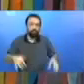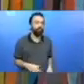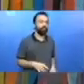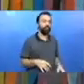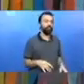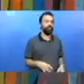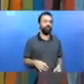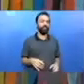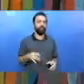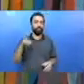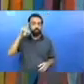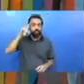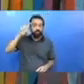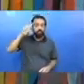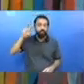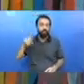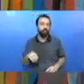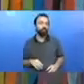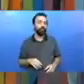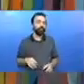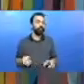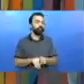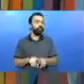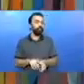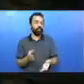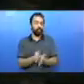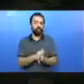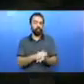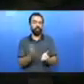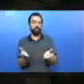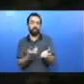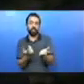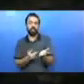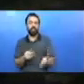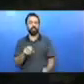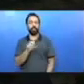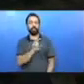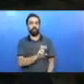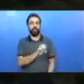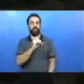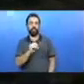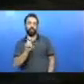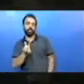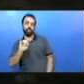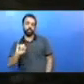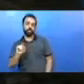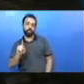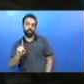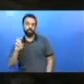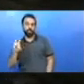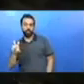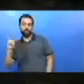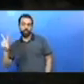a lenda que virou festa. Faremos a apostila às páginas 50, 51 e 52 e teremos a hora